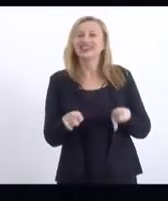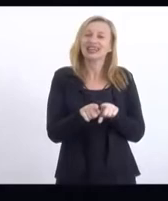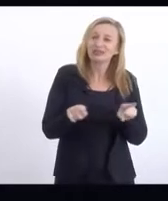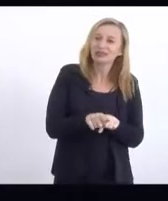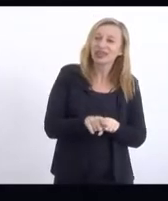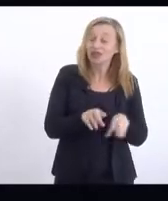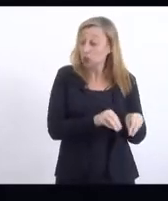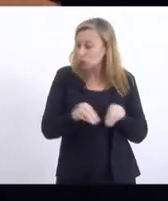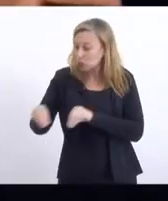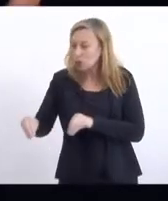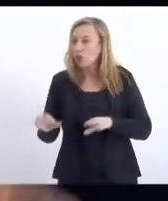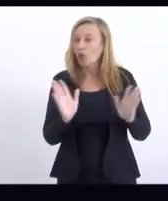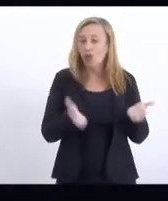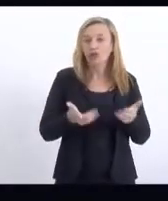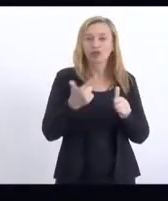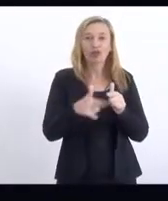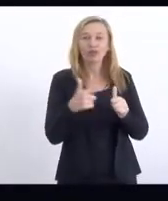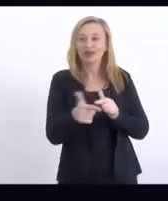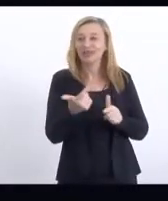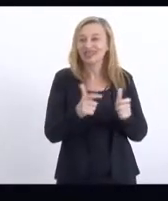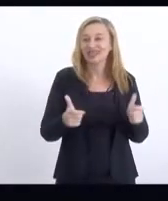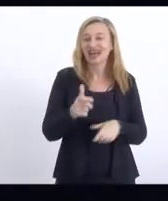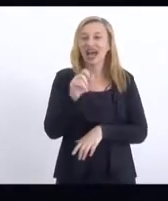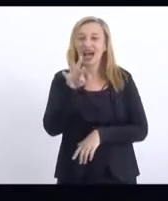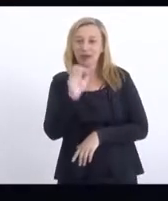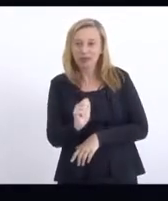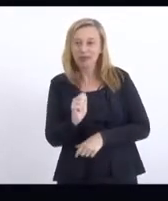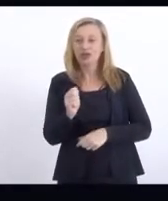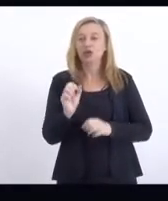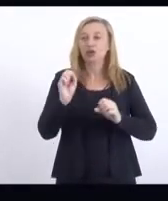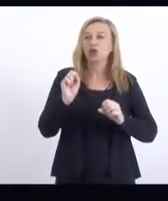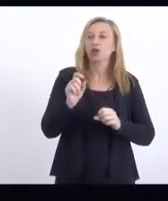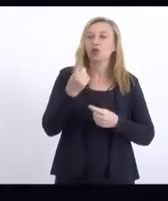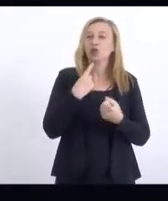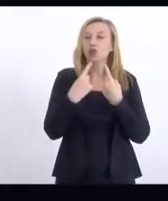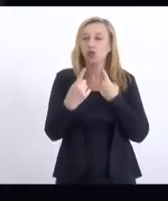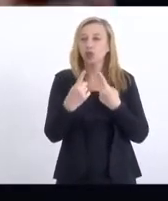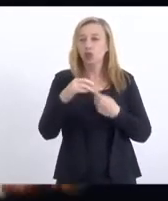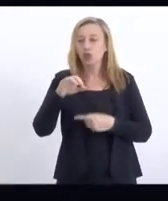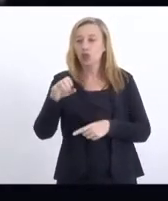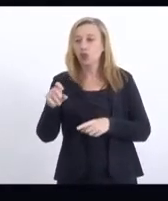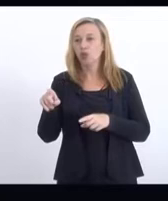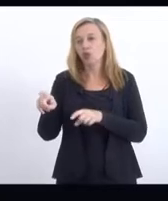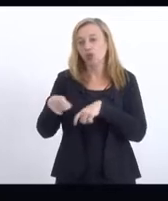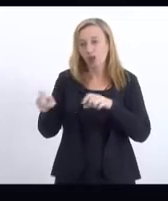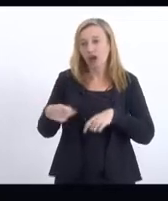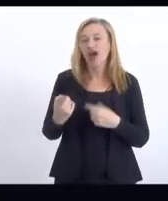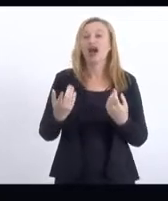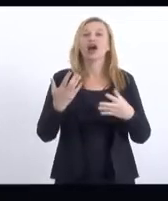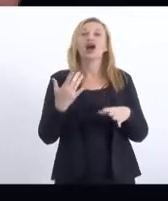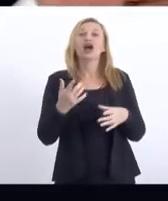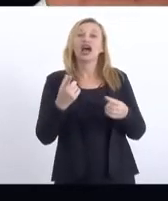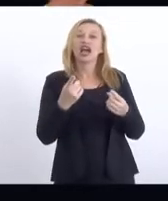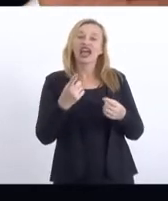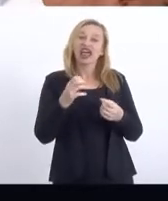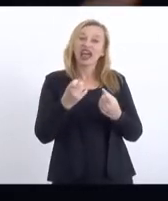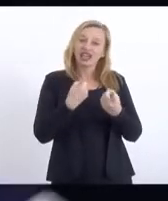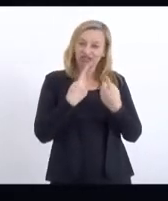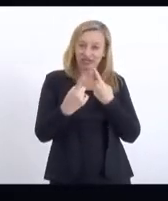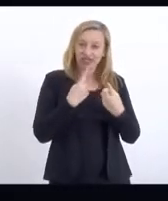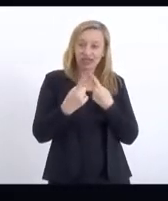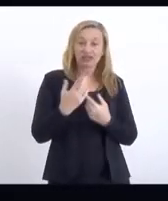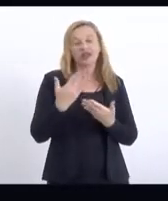da locomoção, e hoje a gente tem o programa agro-rural, que é as estradas vicinais do Estado, que já tem apoiado a região norte e noroeste, e aí a gente leva o